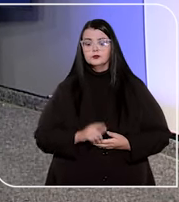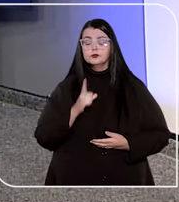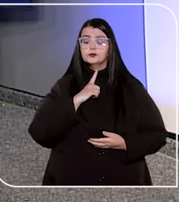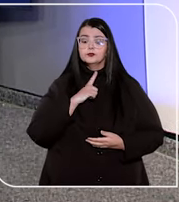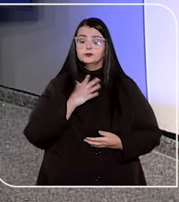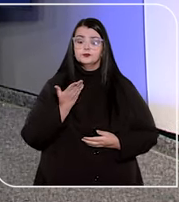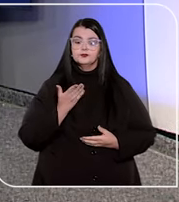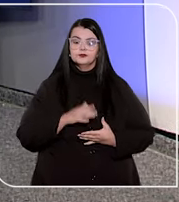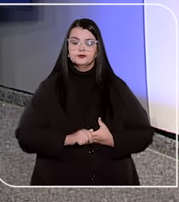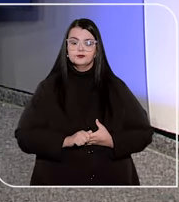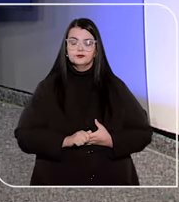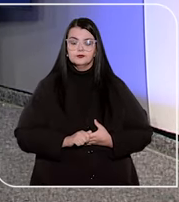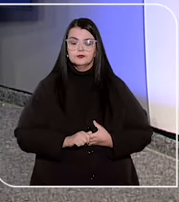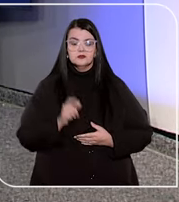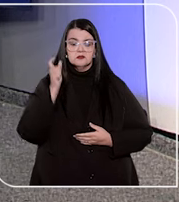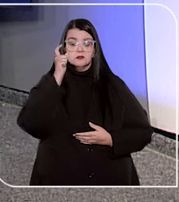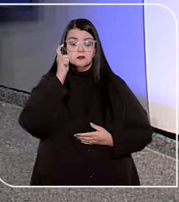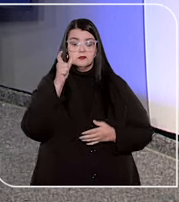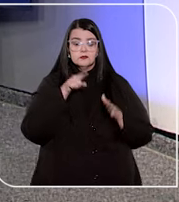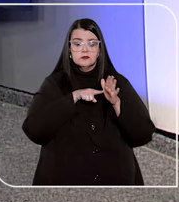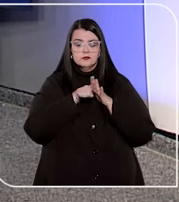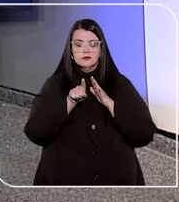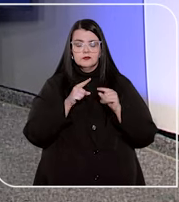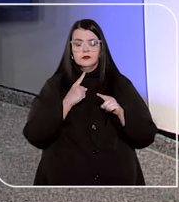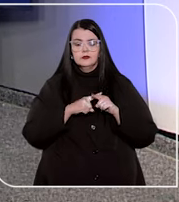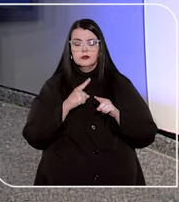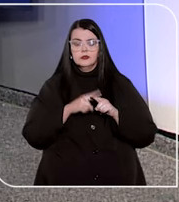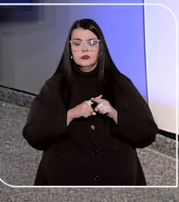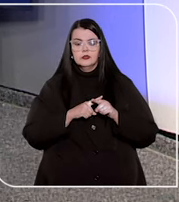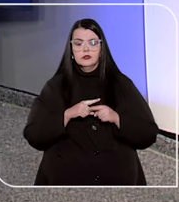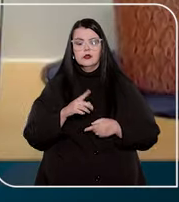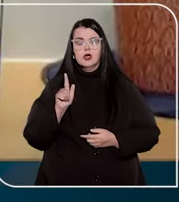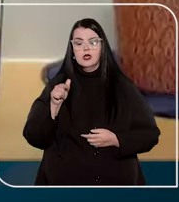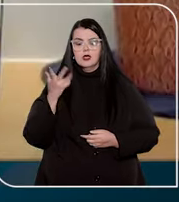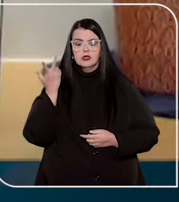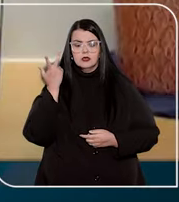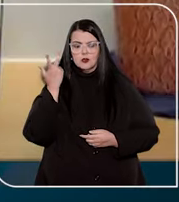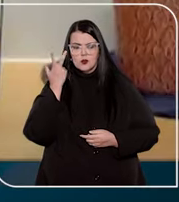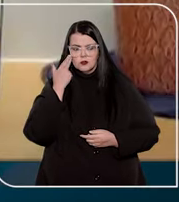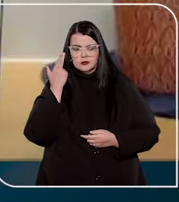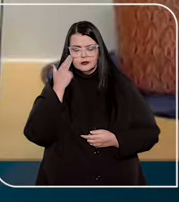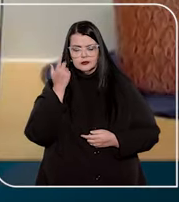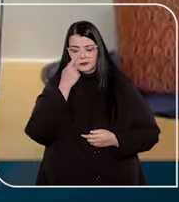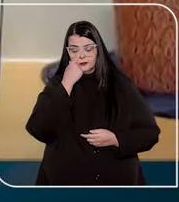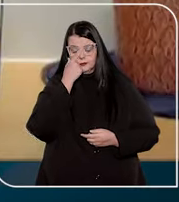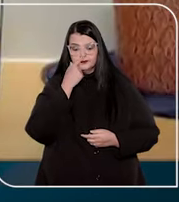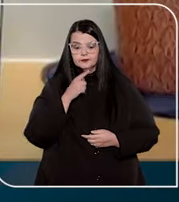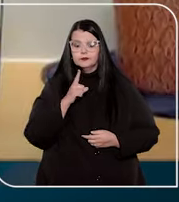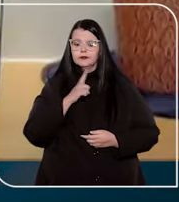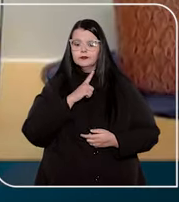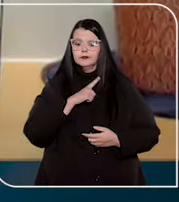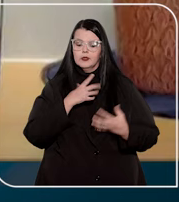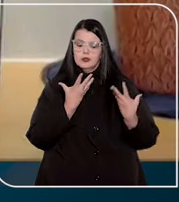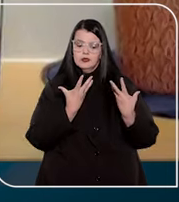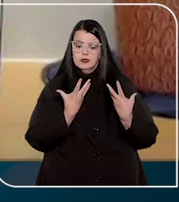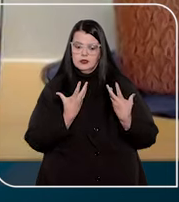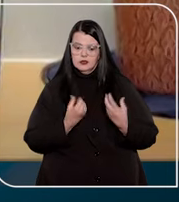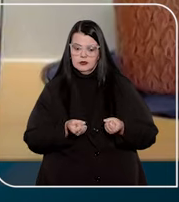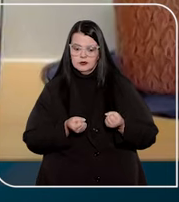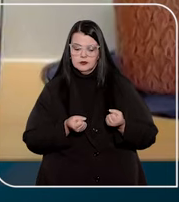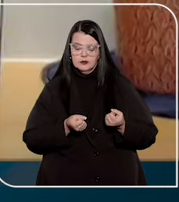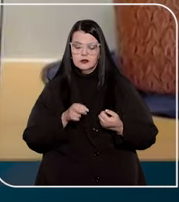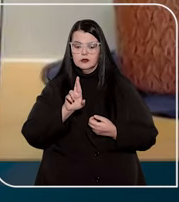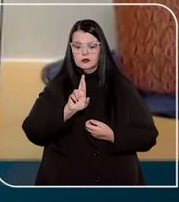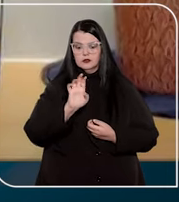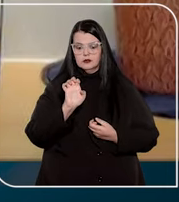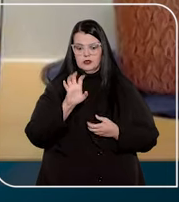Fátima, é muito interessante, porque é muito comum a gente receber recurso